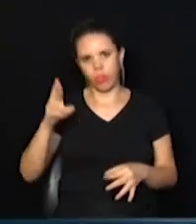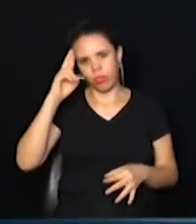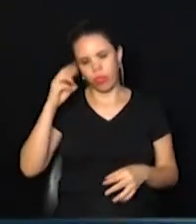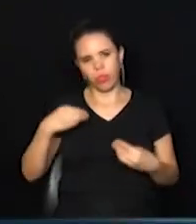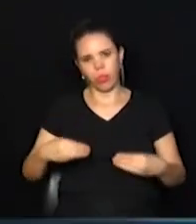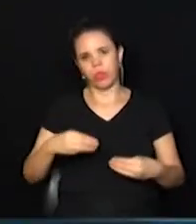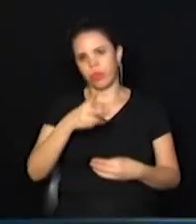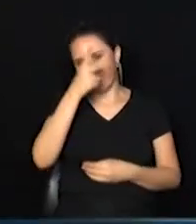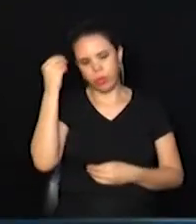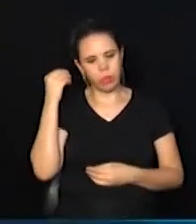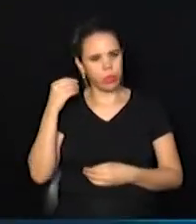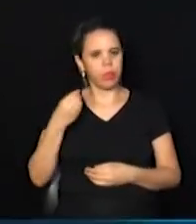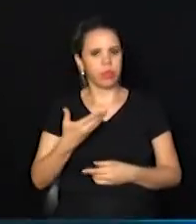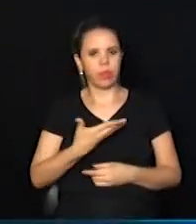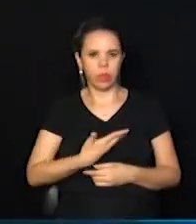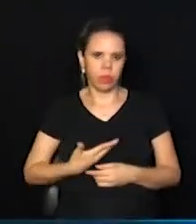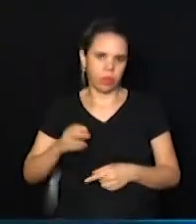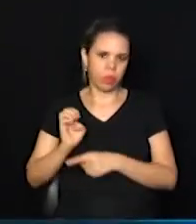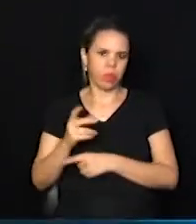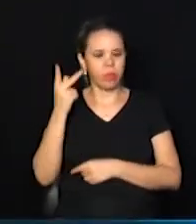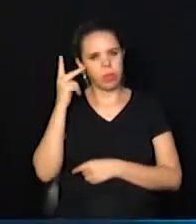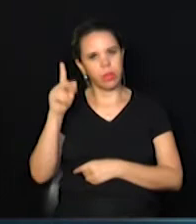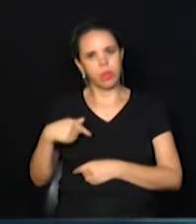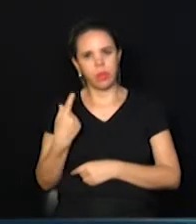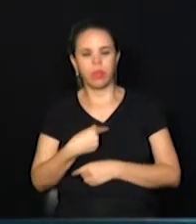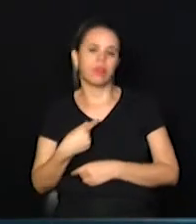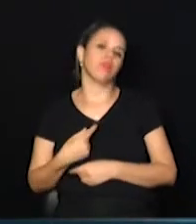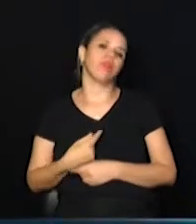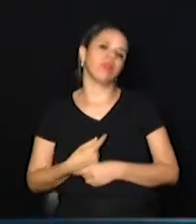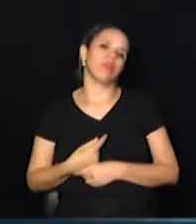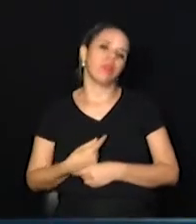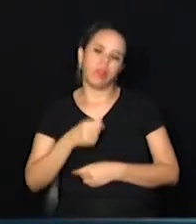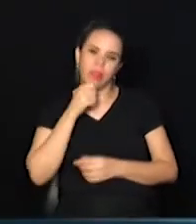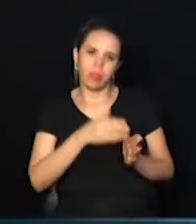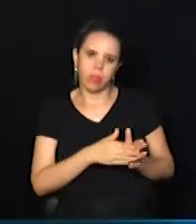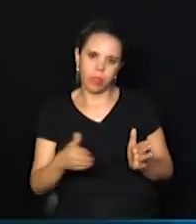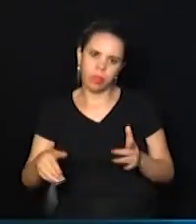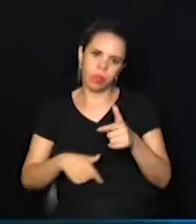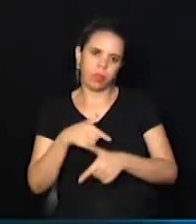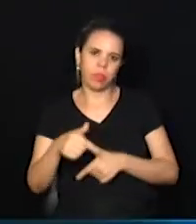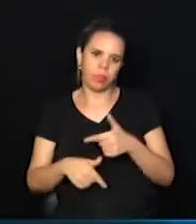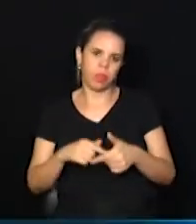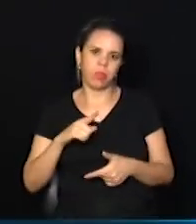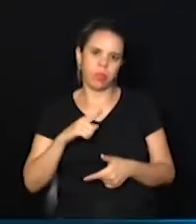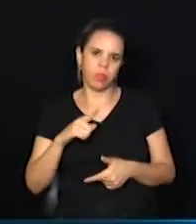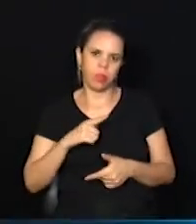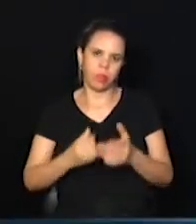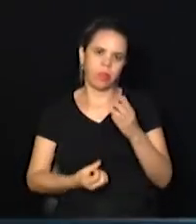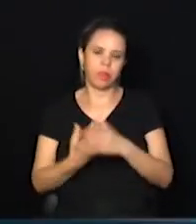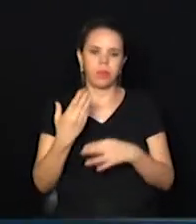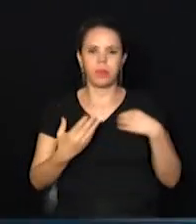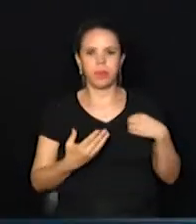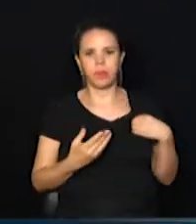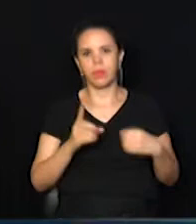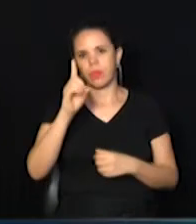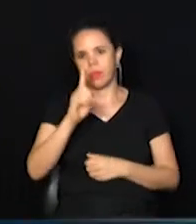Público Estadual de São Paulo, foi de que as diligências estavam em curso e que uma força-tarefa havia sido criada pelo diretor